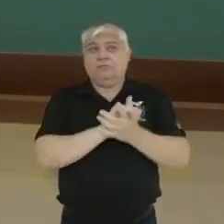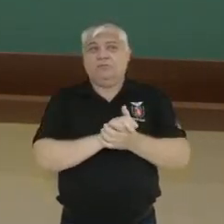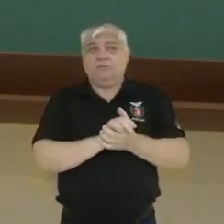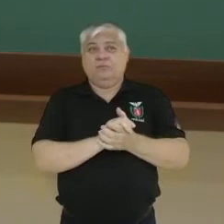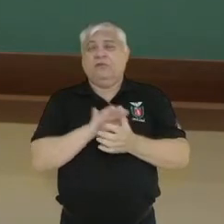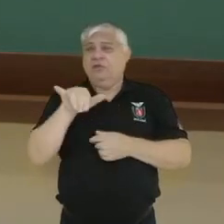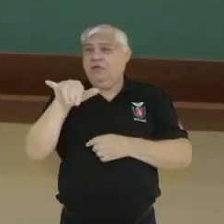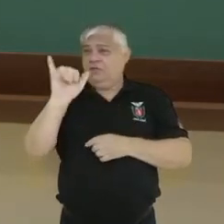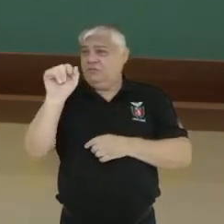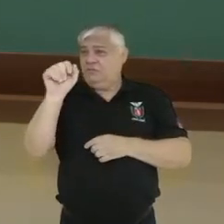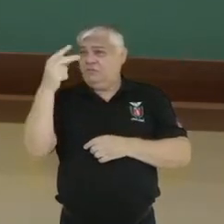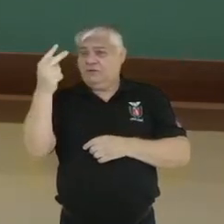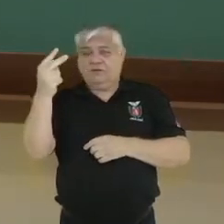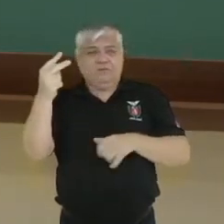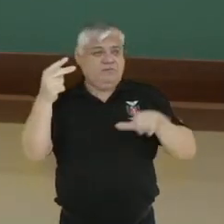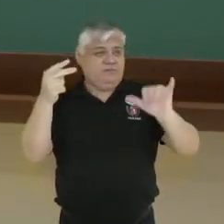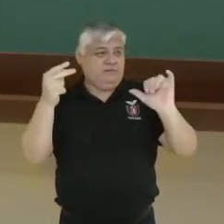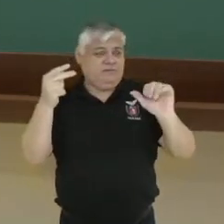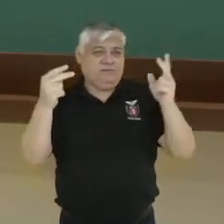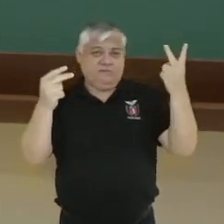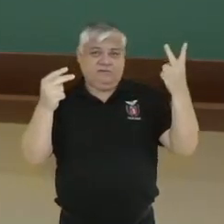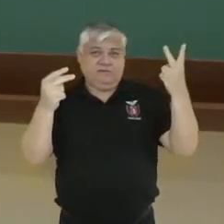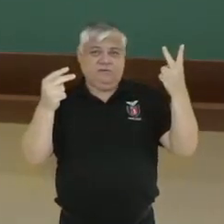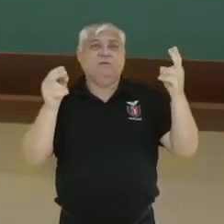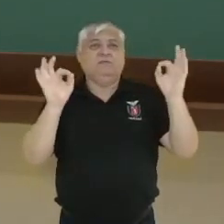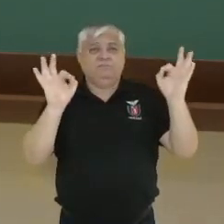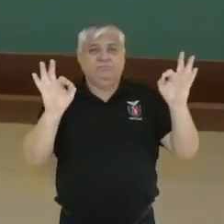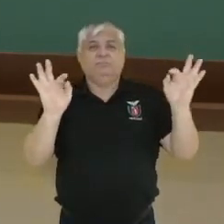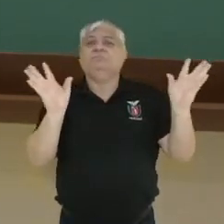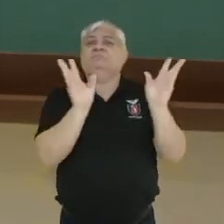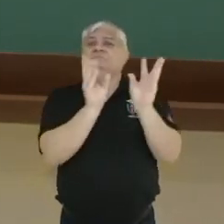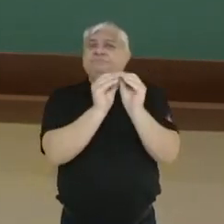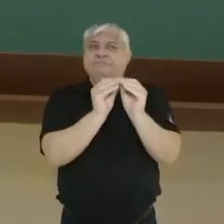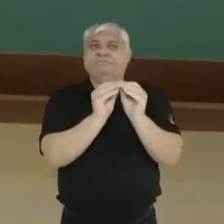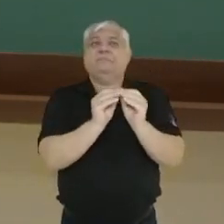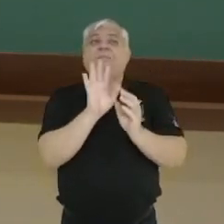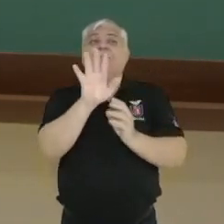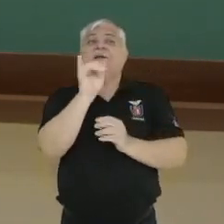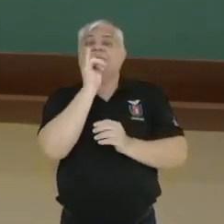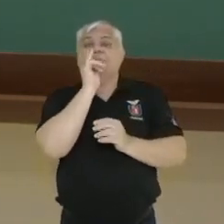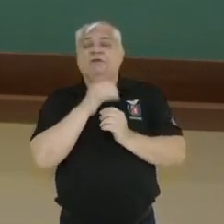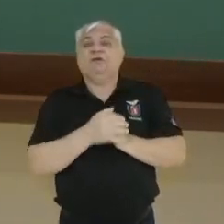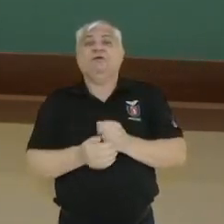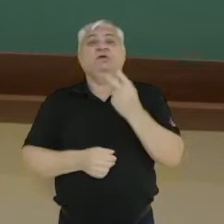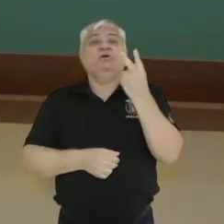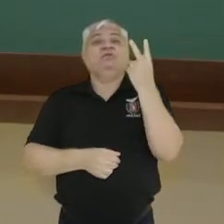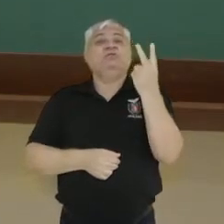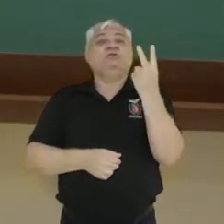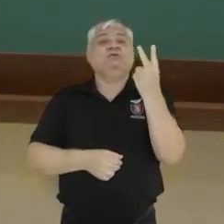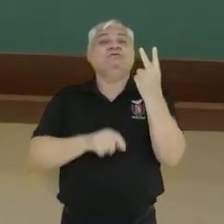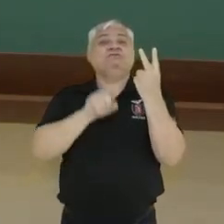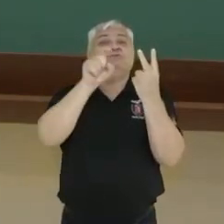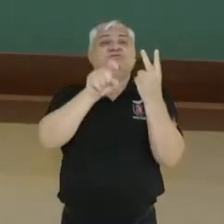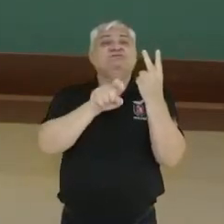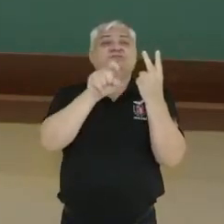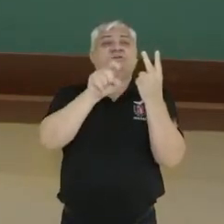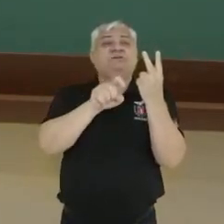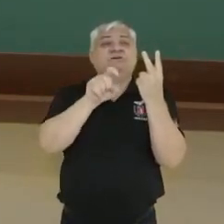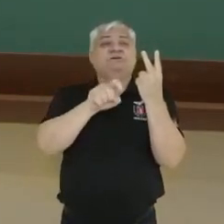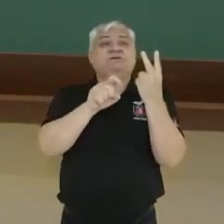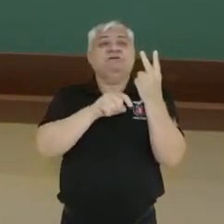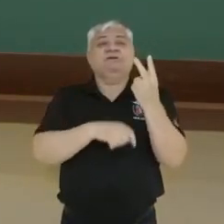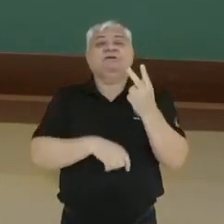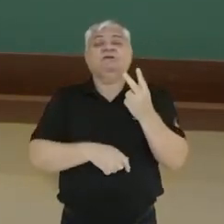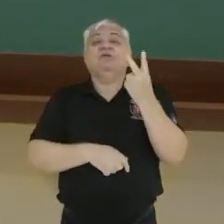y ao quadrado é igual a y ao quadrado. Agora a gente vai fazer a comparação, por exemplo, do menos 2x com